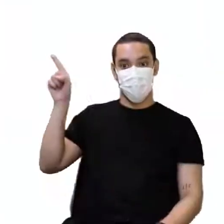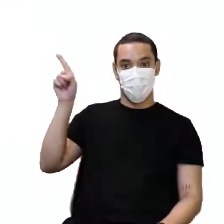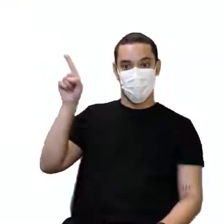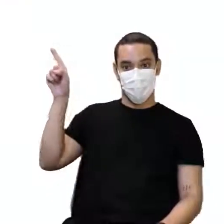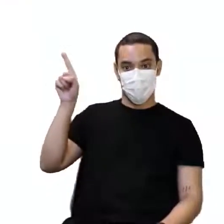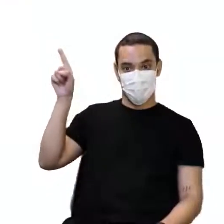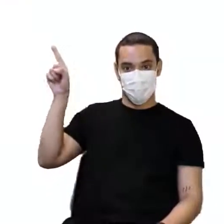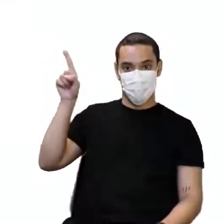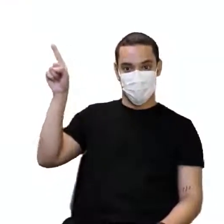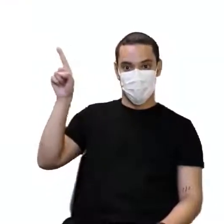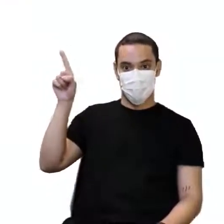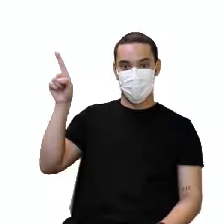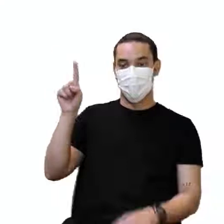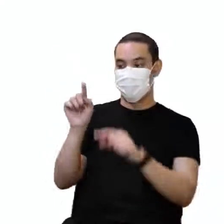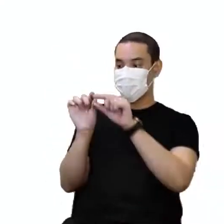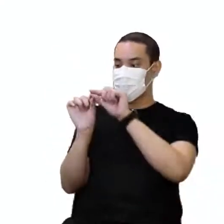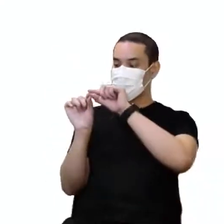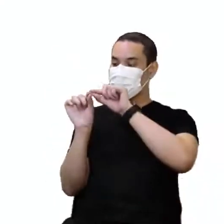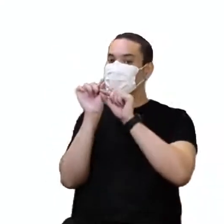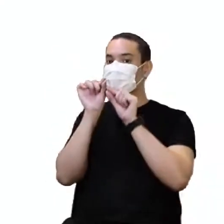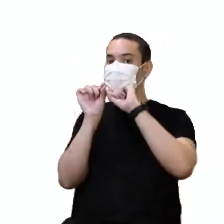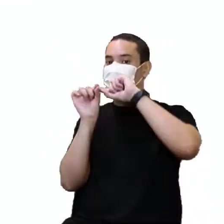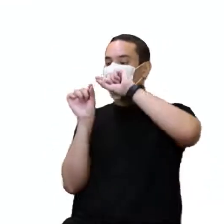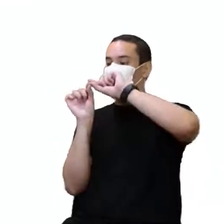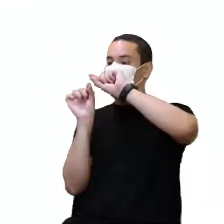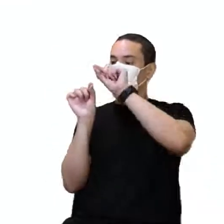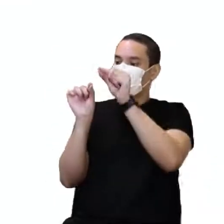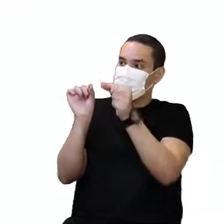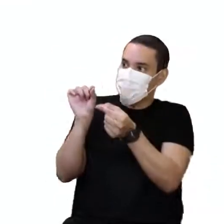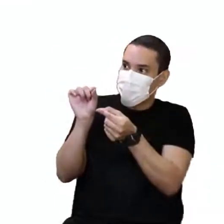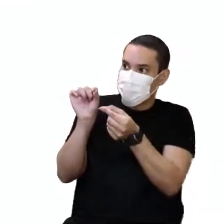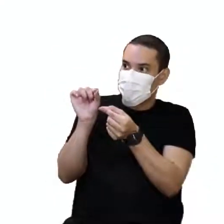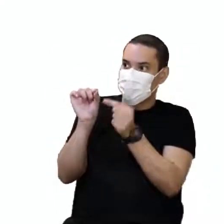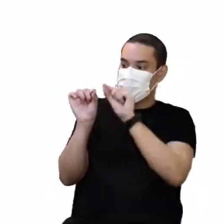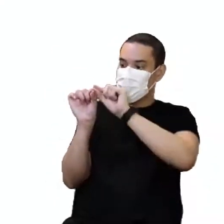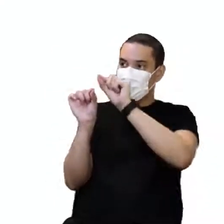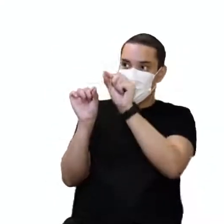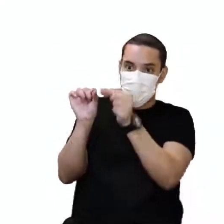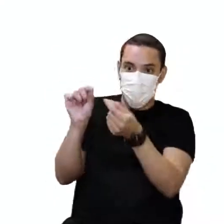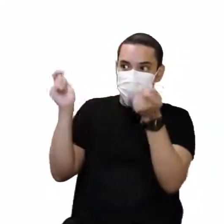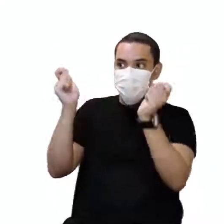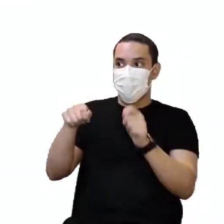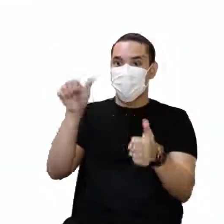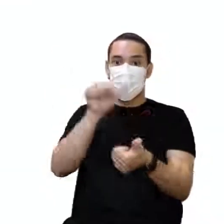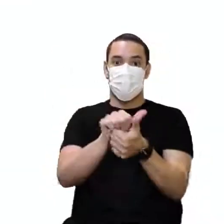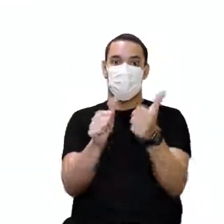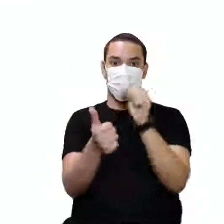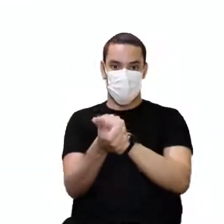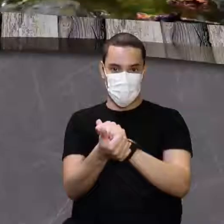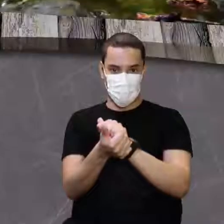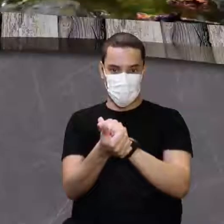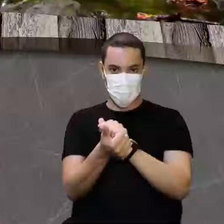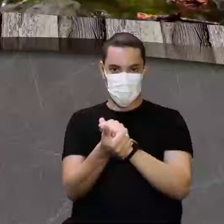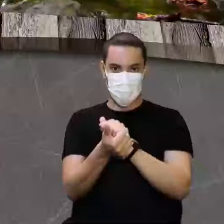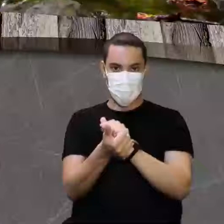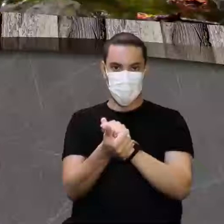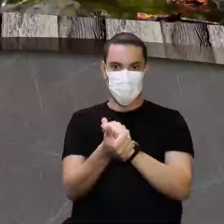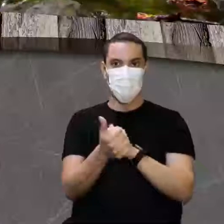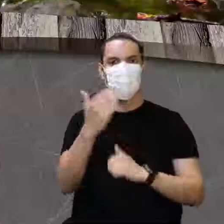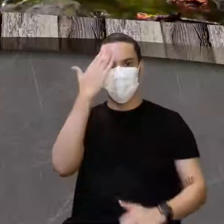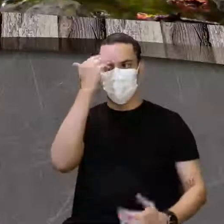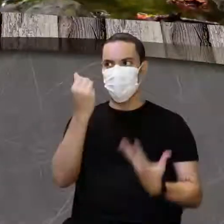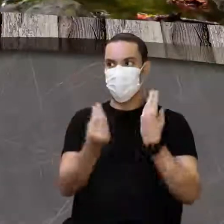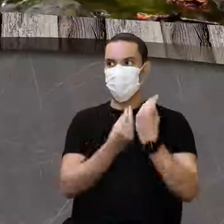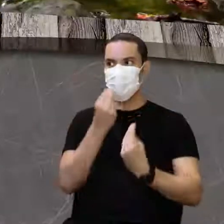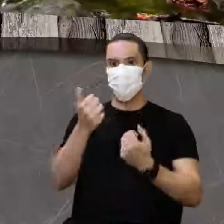o beija-flor bico torto, né? Ele teve essa adaptação, sabe? Olha aqui, vem pra mim. Sabe como é que a